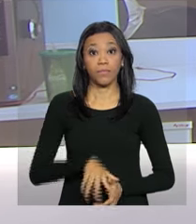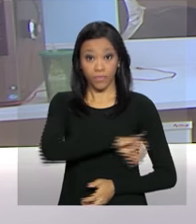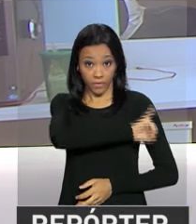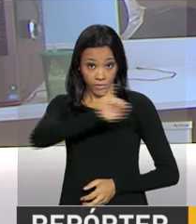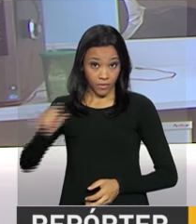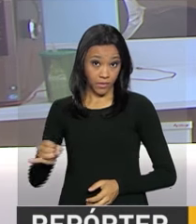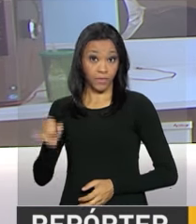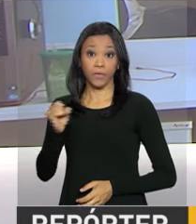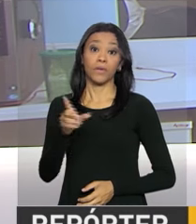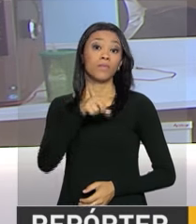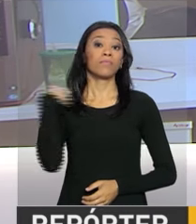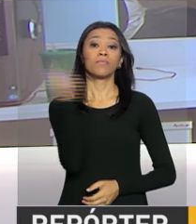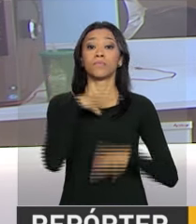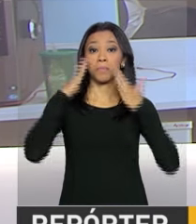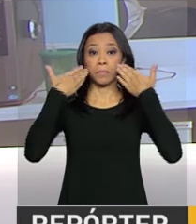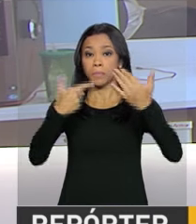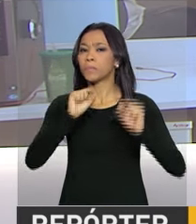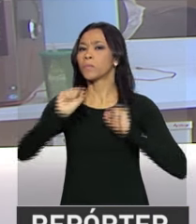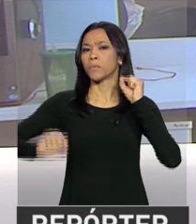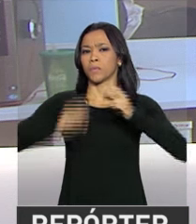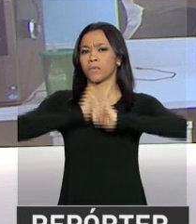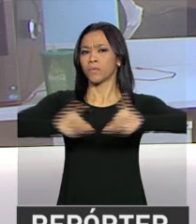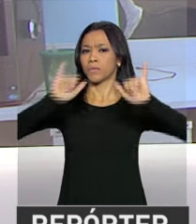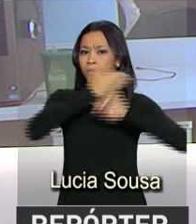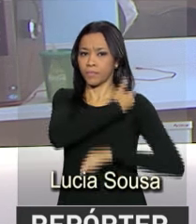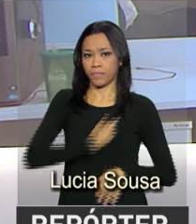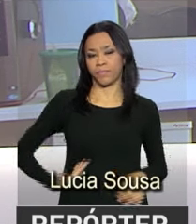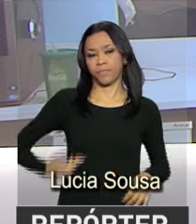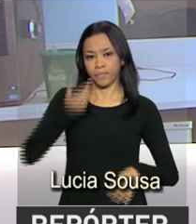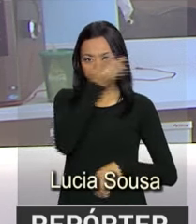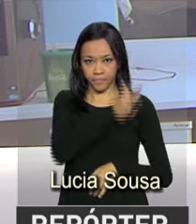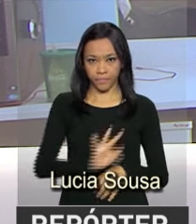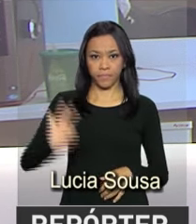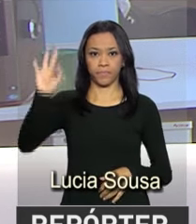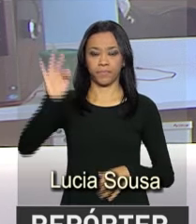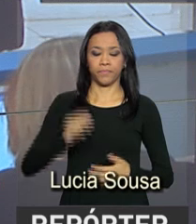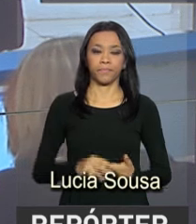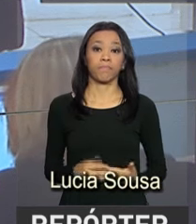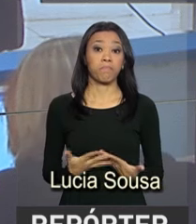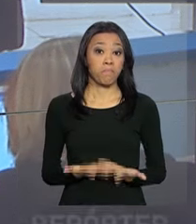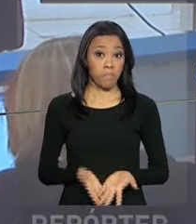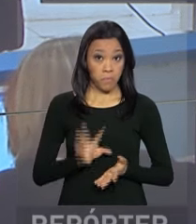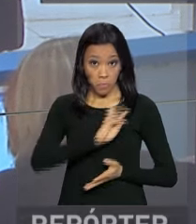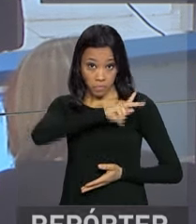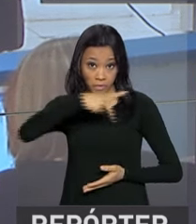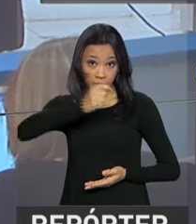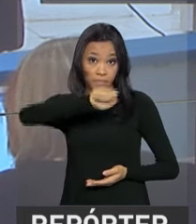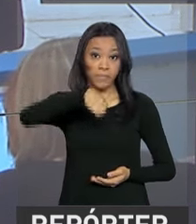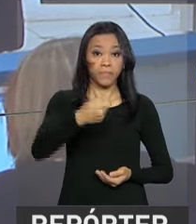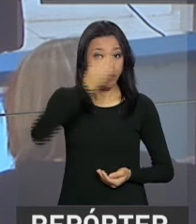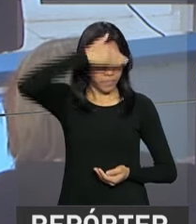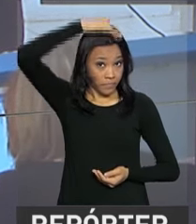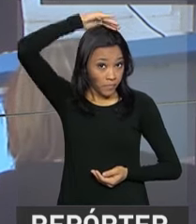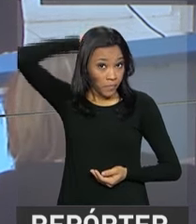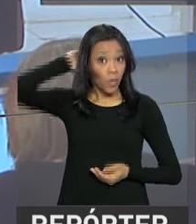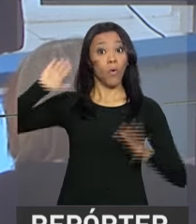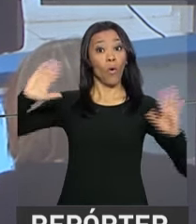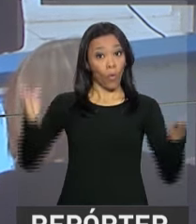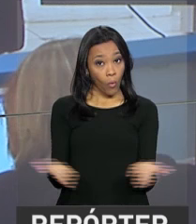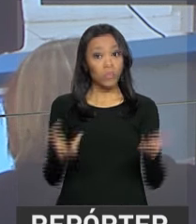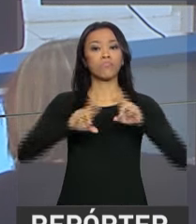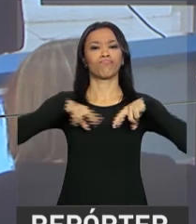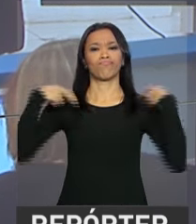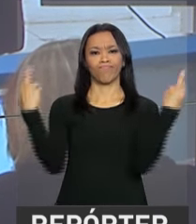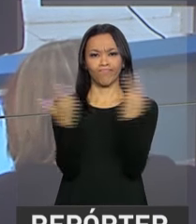Olá estamos de volta com repórter NBR e as notícias do governo federal o presidente em exercício Michel Temer se reuni hoje em